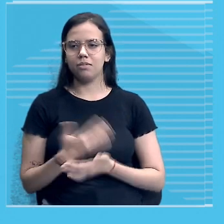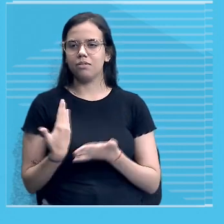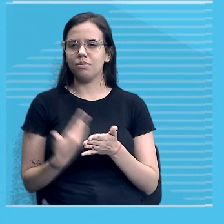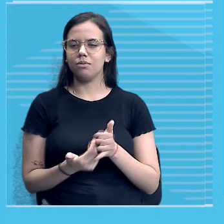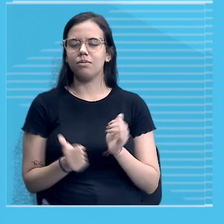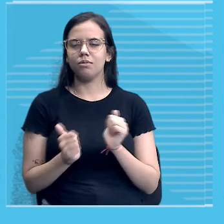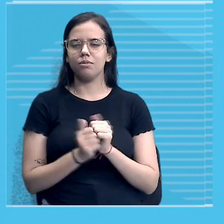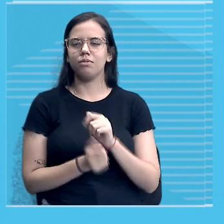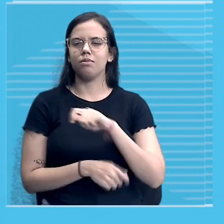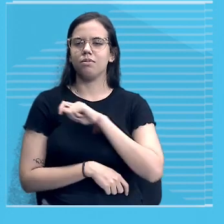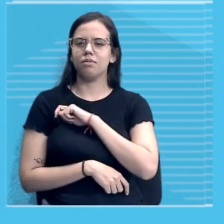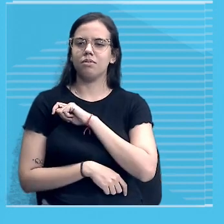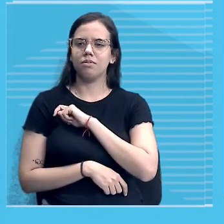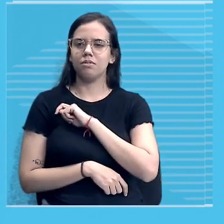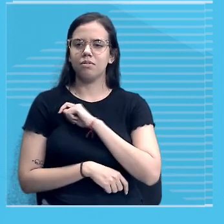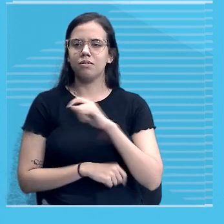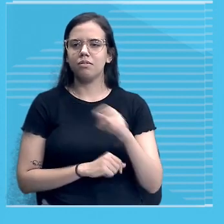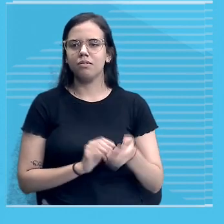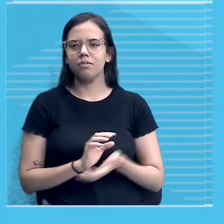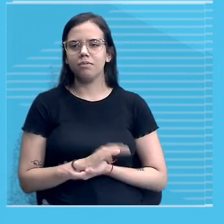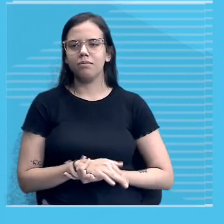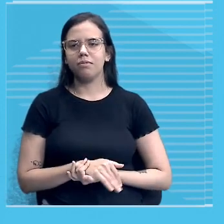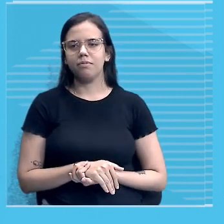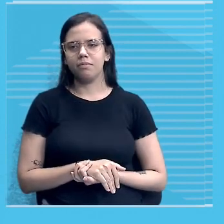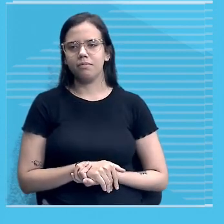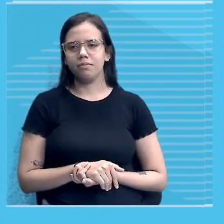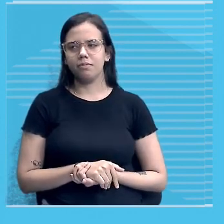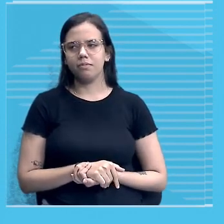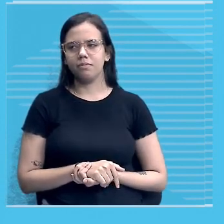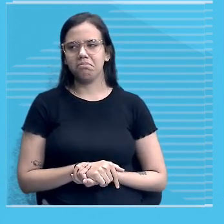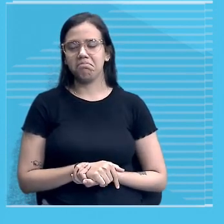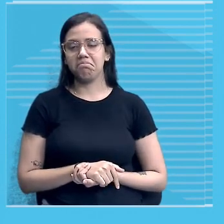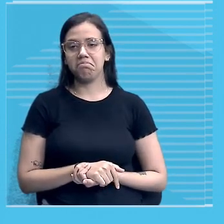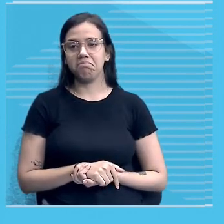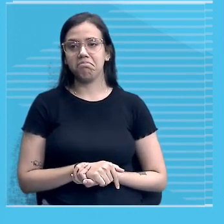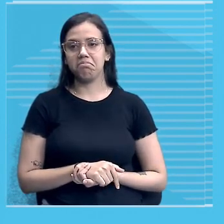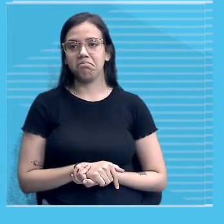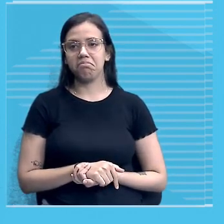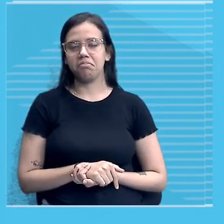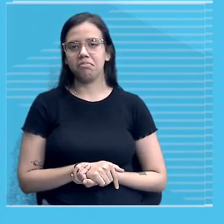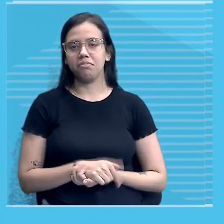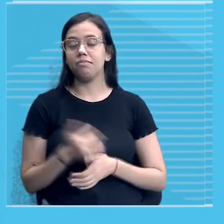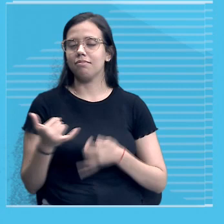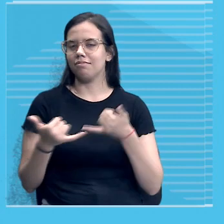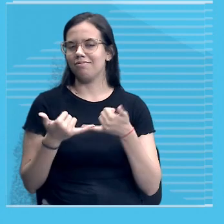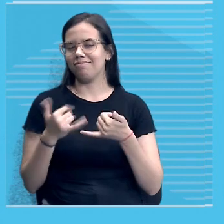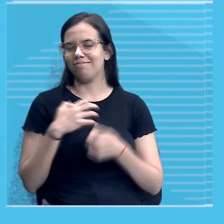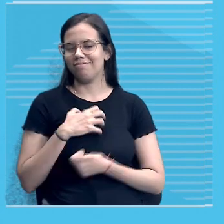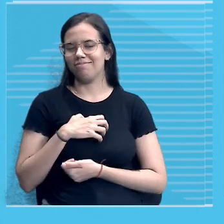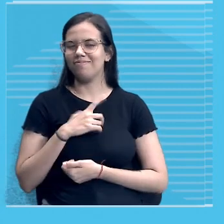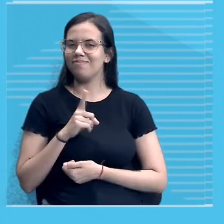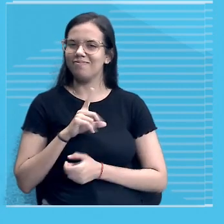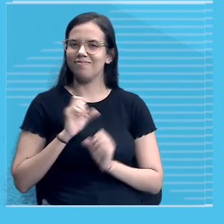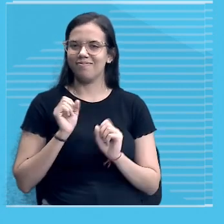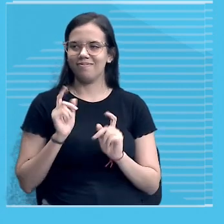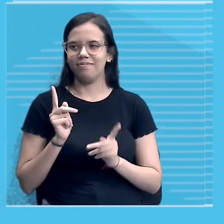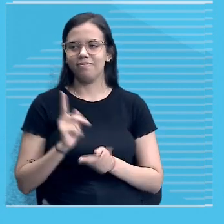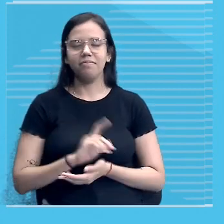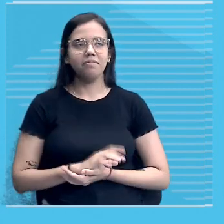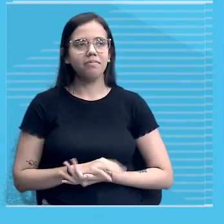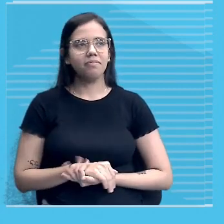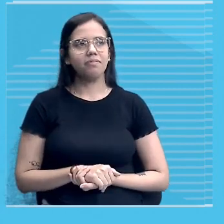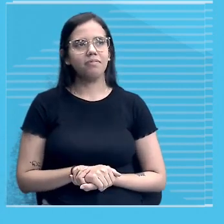estudamos juntos né Tá certo tá certo Brincadeira viu pousando comigo não tá